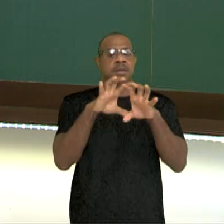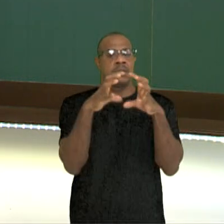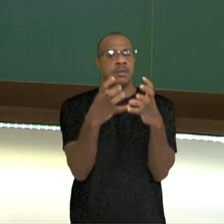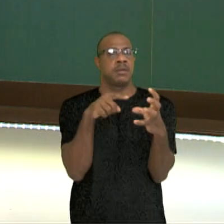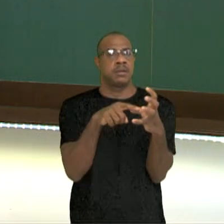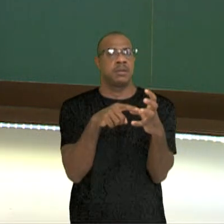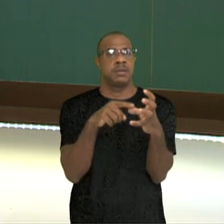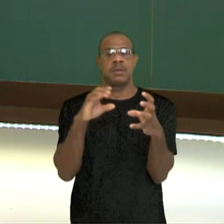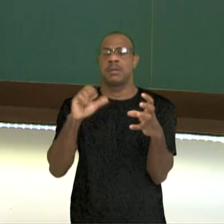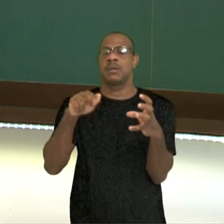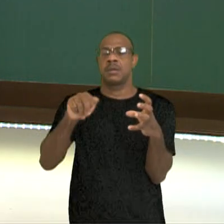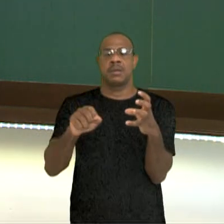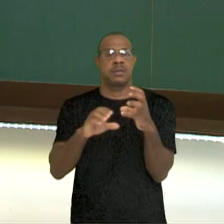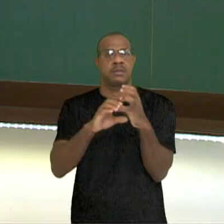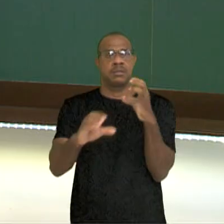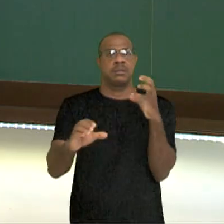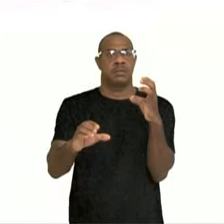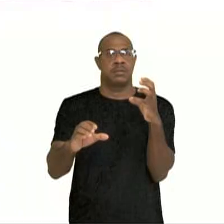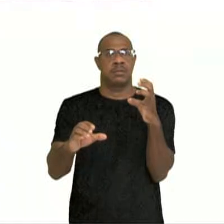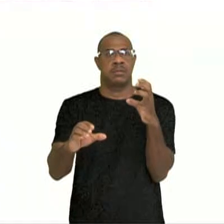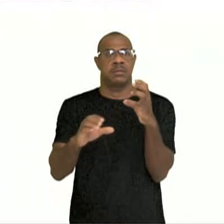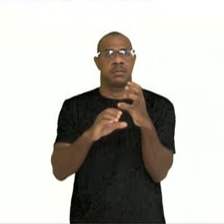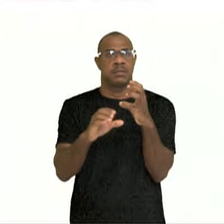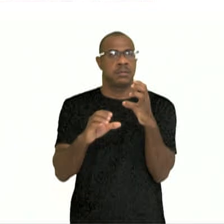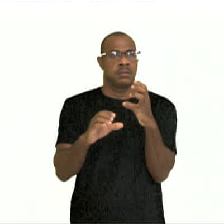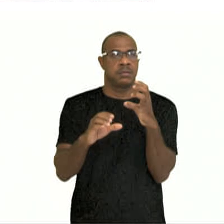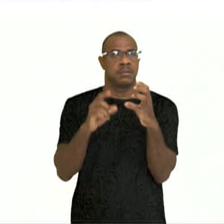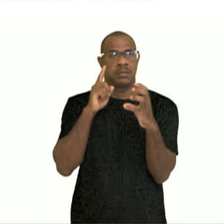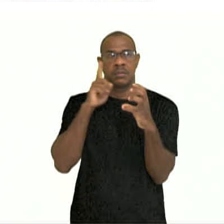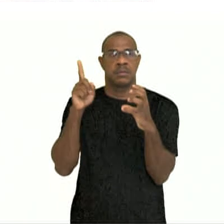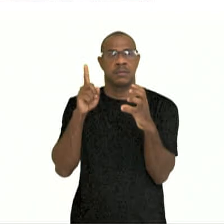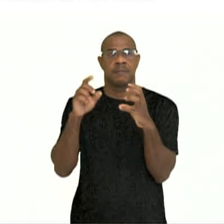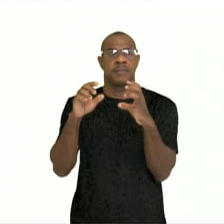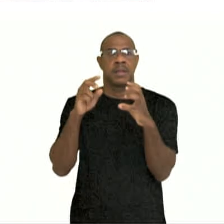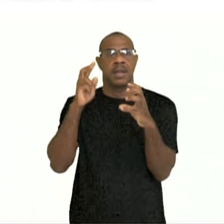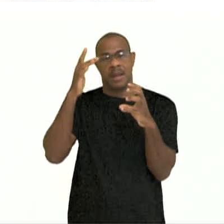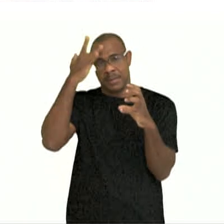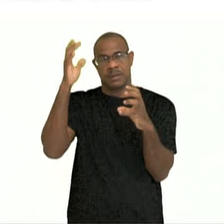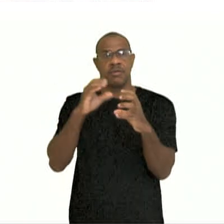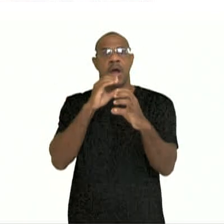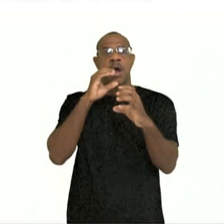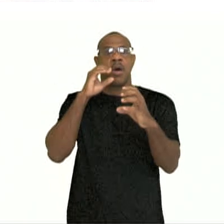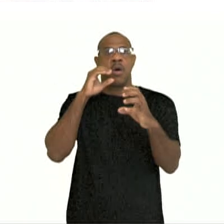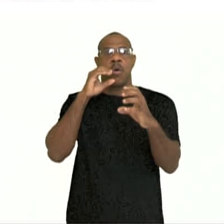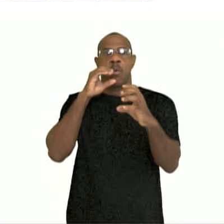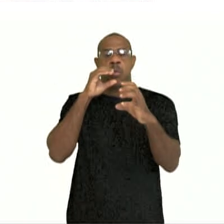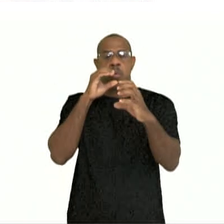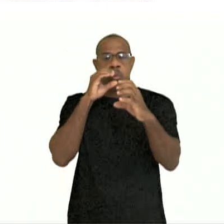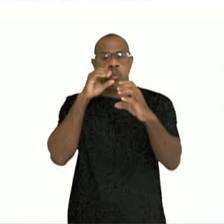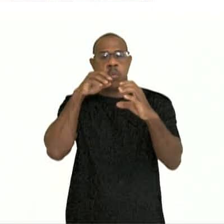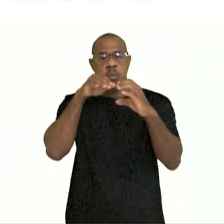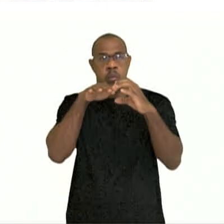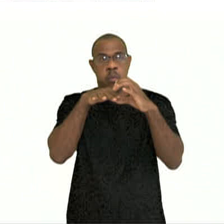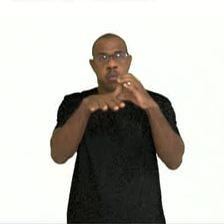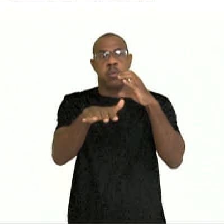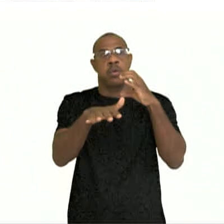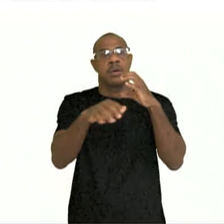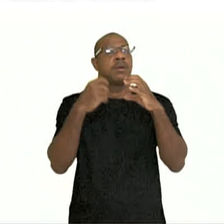aqui são os canos que as pessoas vão impulsionar o sopro,